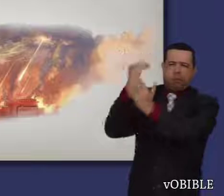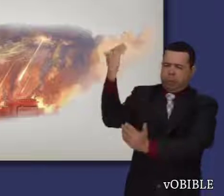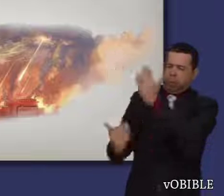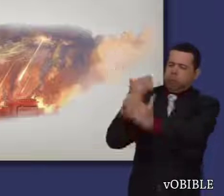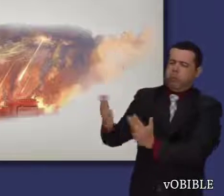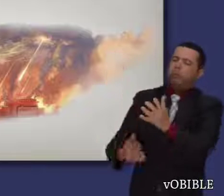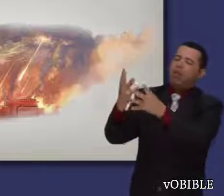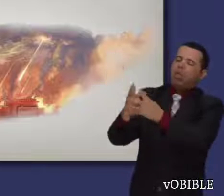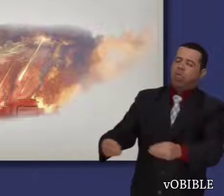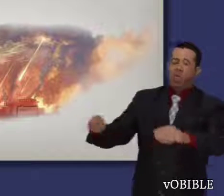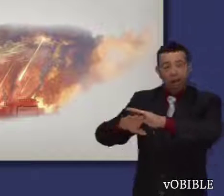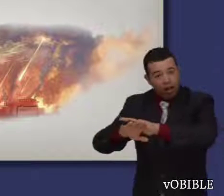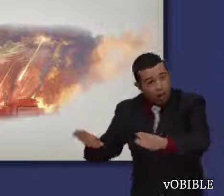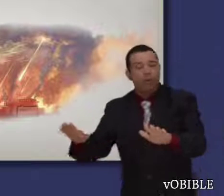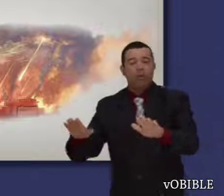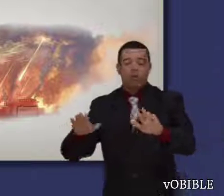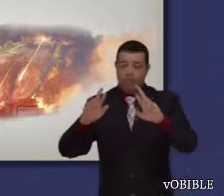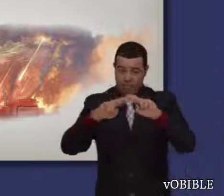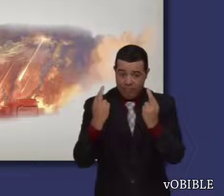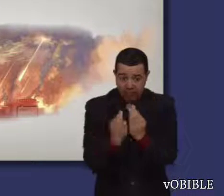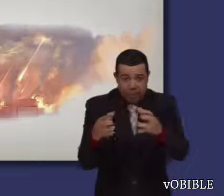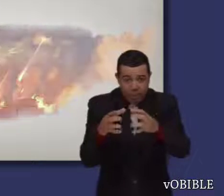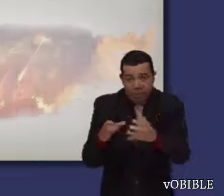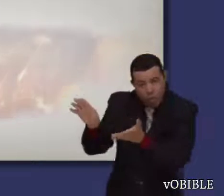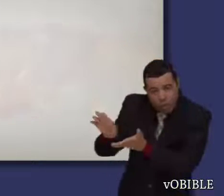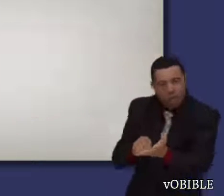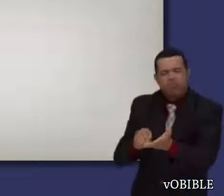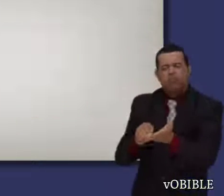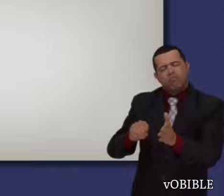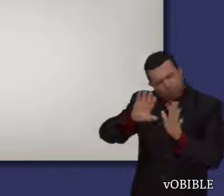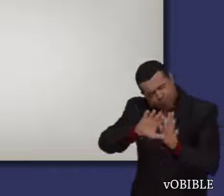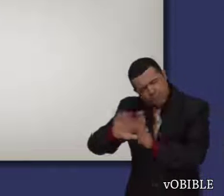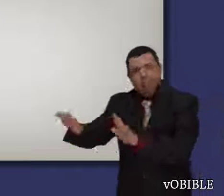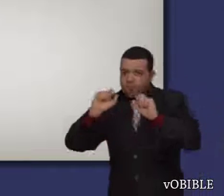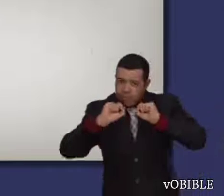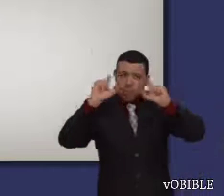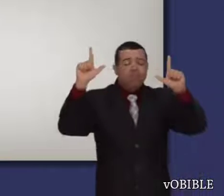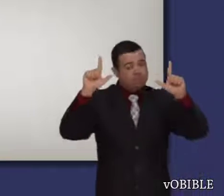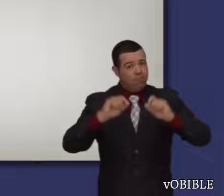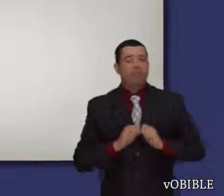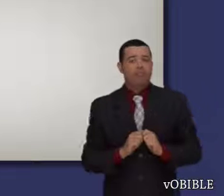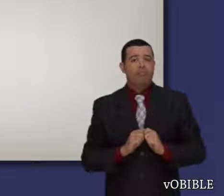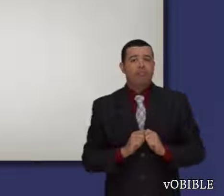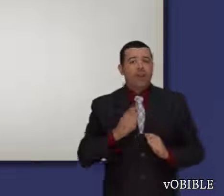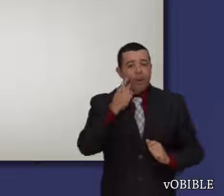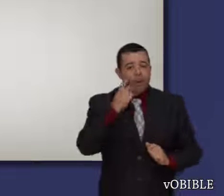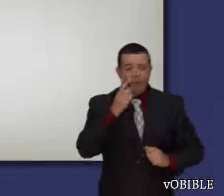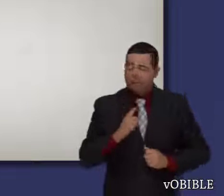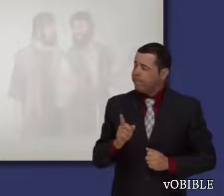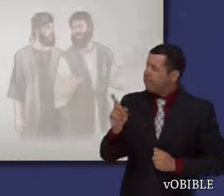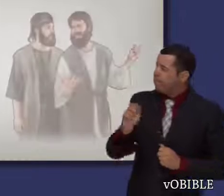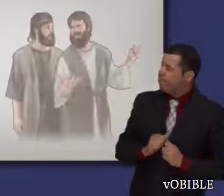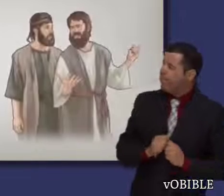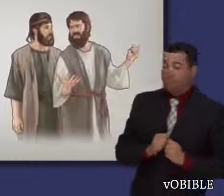terem sofrido a punição judicial do fogo eterno. Os versículos 12 e 13 usam comparações bem